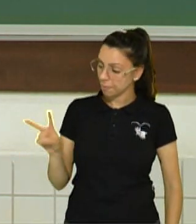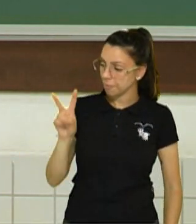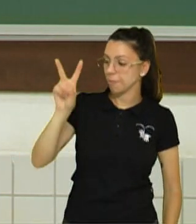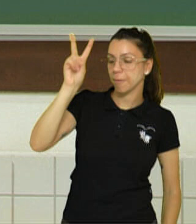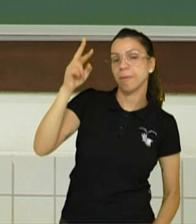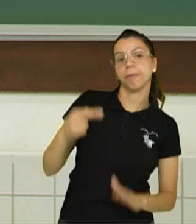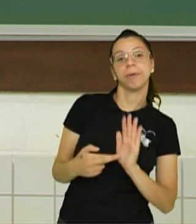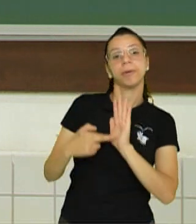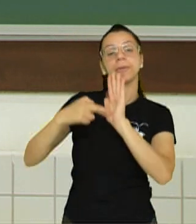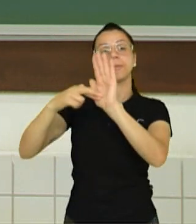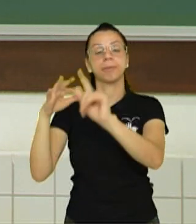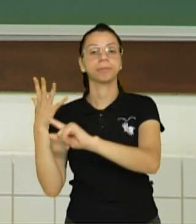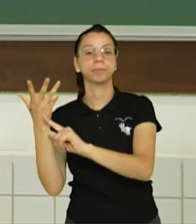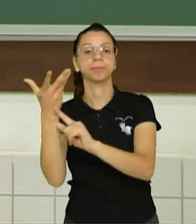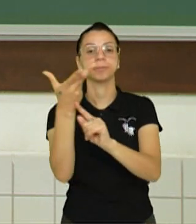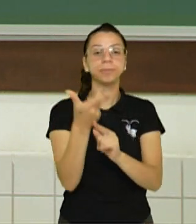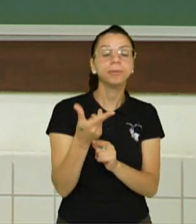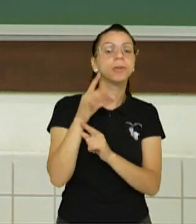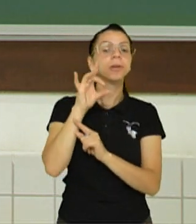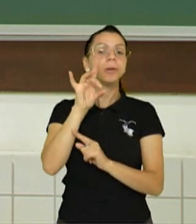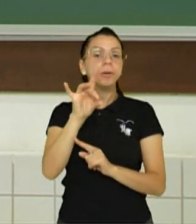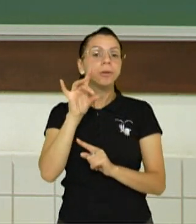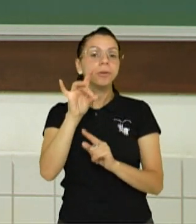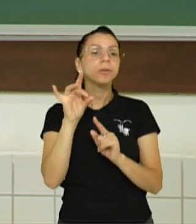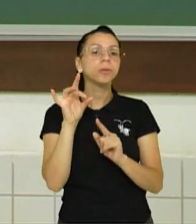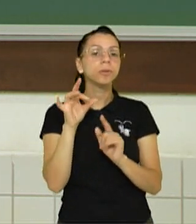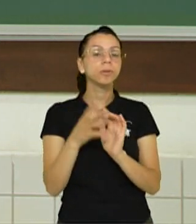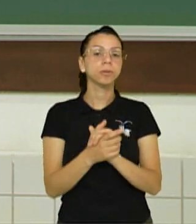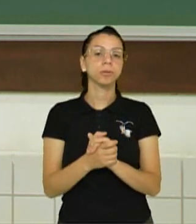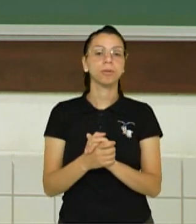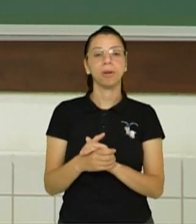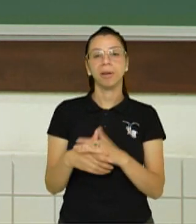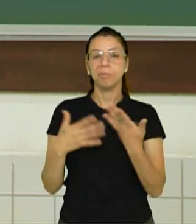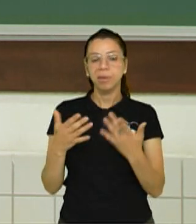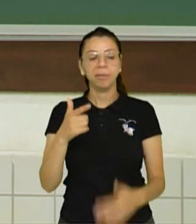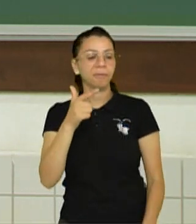representação artística aquilo que é considerado muitas vezes feio,